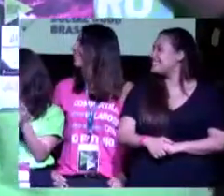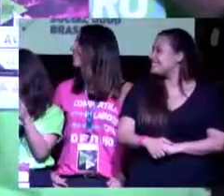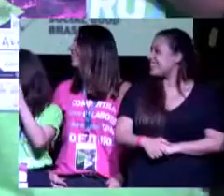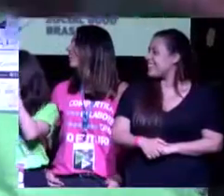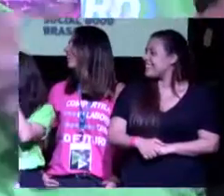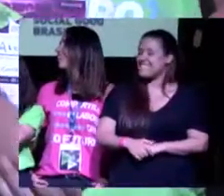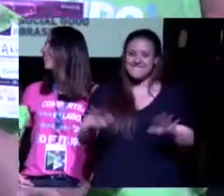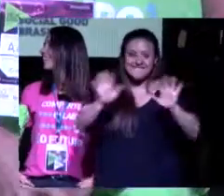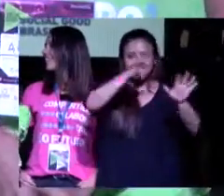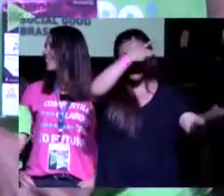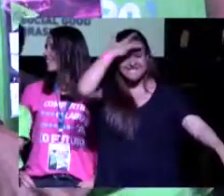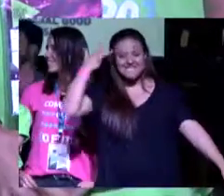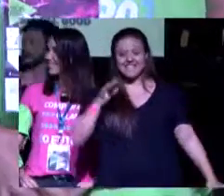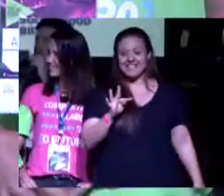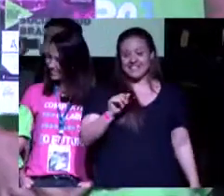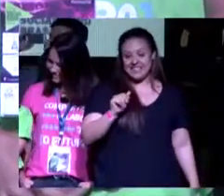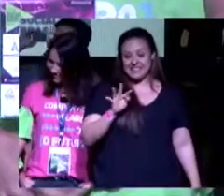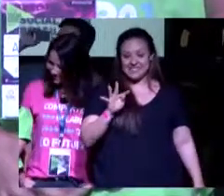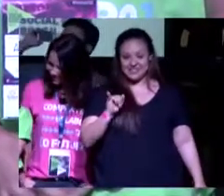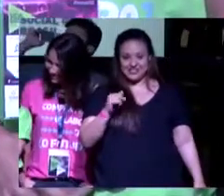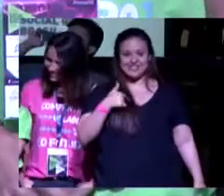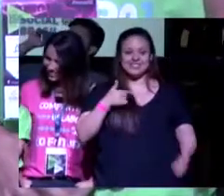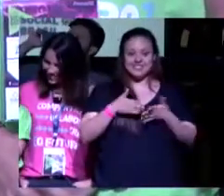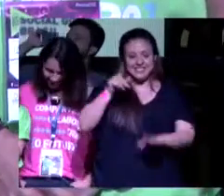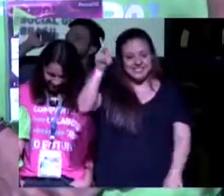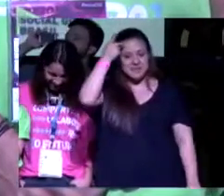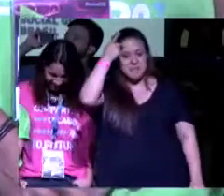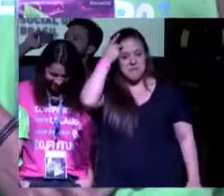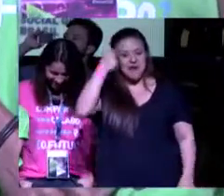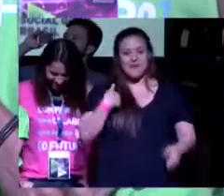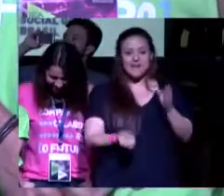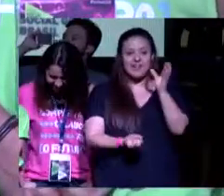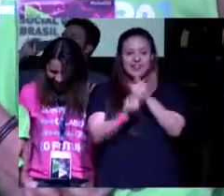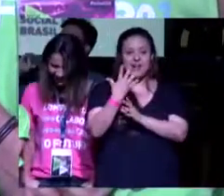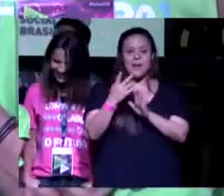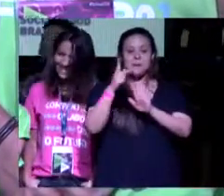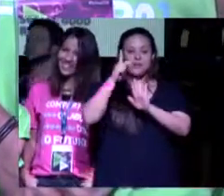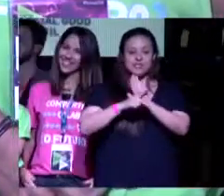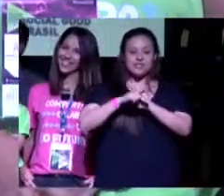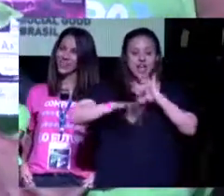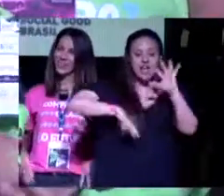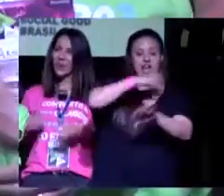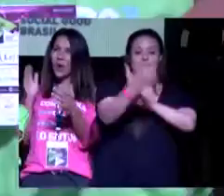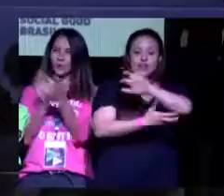Oi, galera, eu sou a Tati, de São Paulo, e eu sou a criadora do projeto Revolução da Empatia.